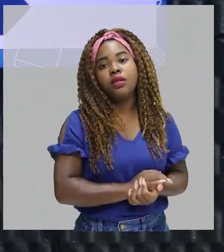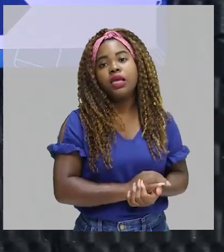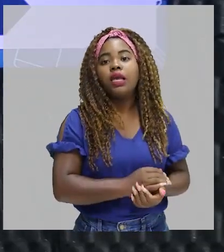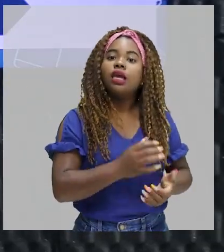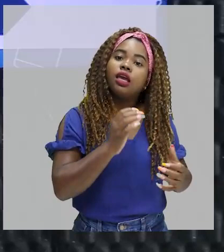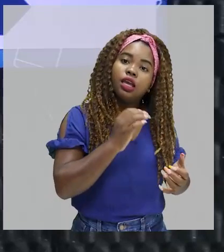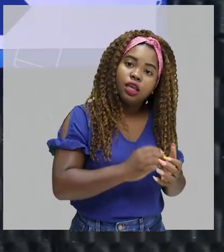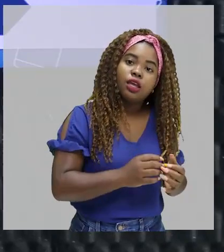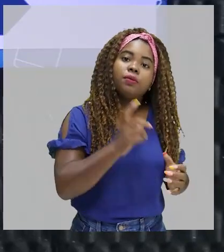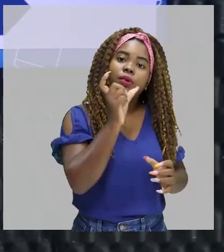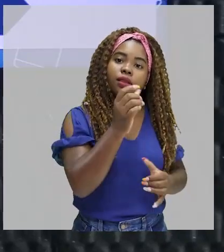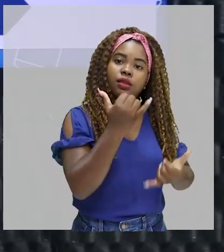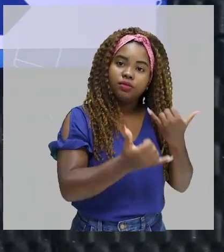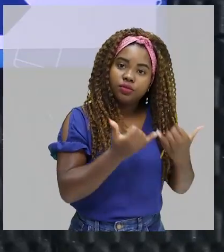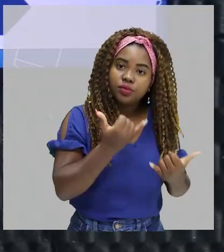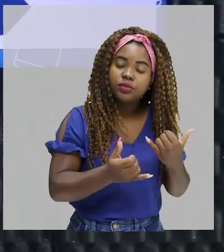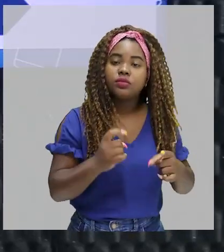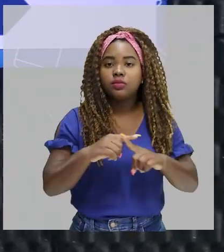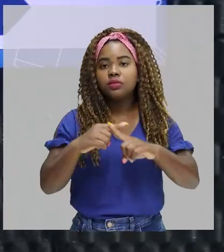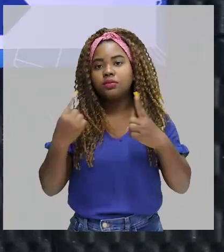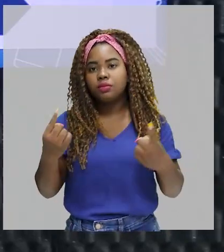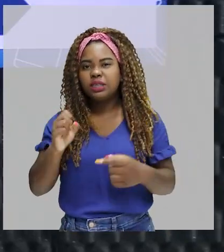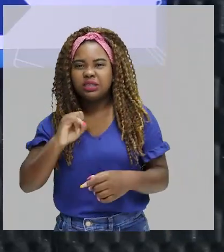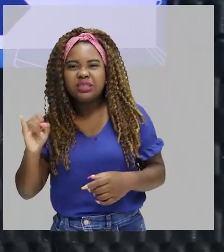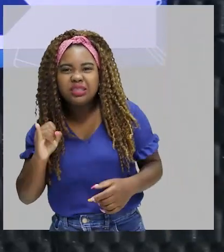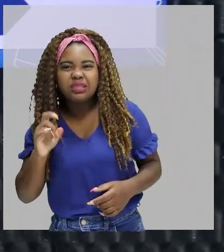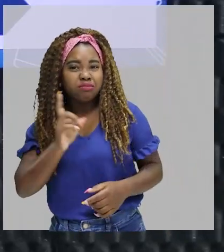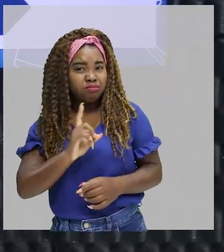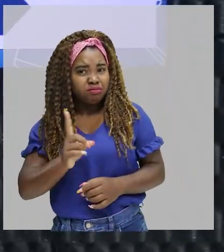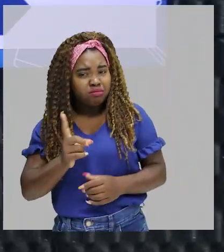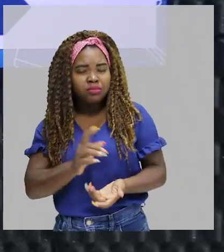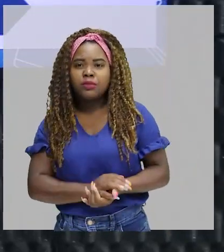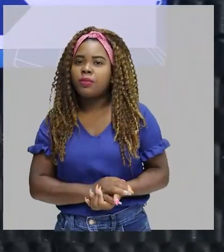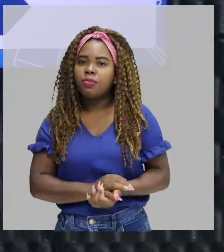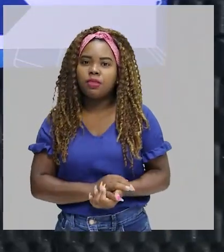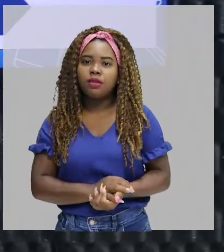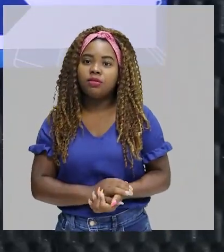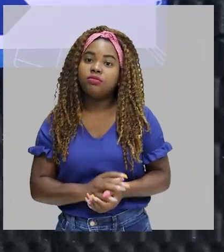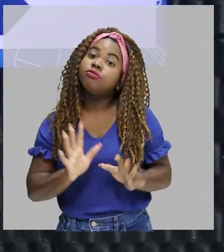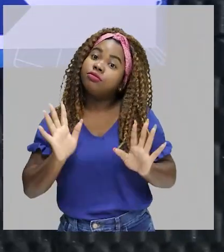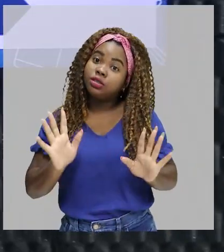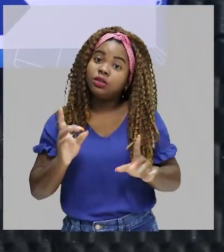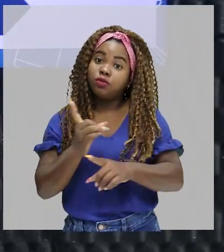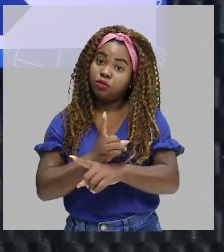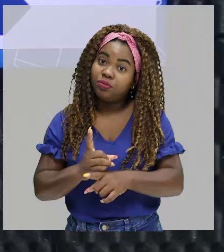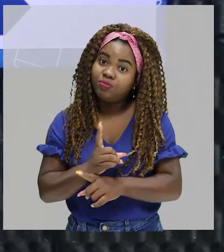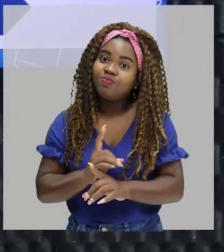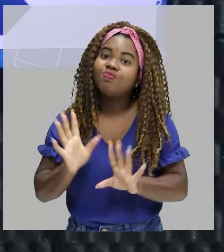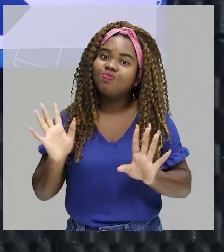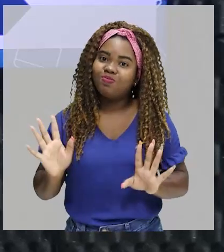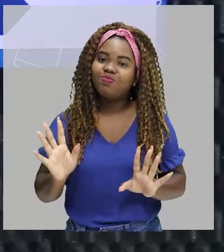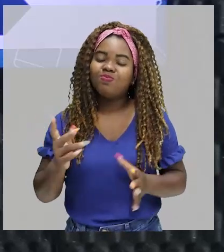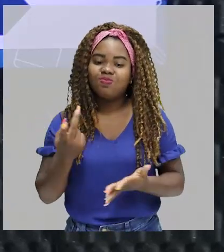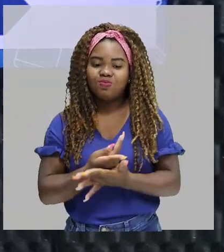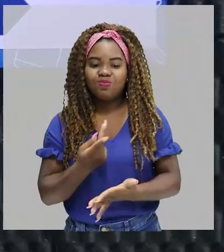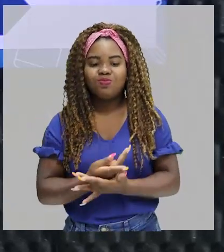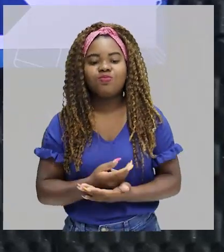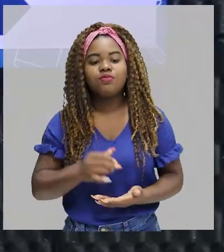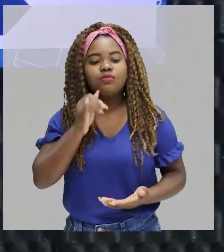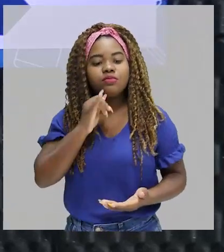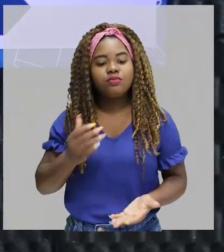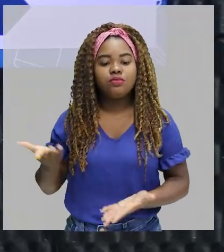Bom? Exemplos. Lunch, parents, prejudice,